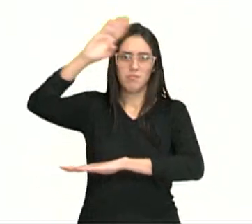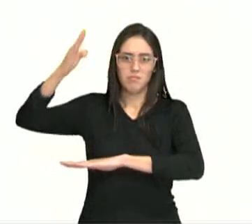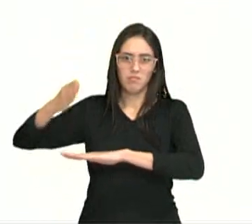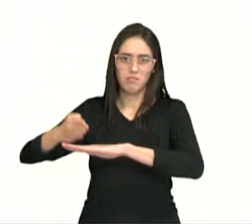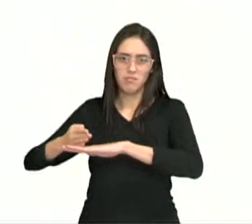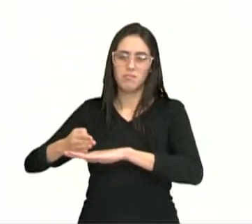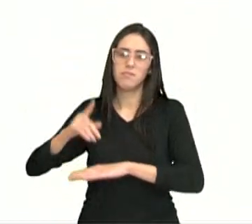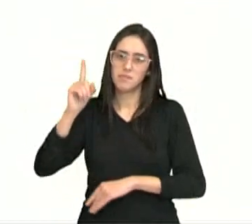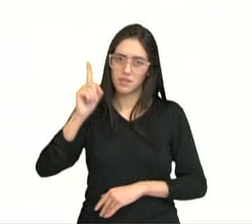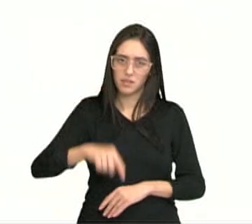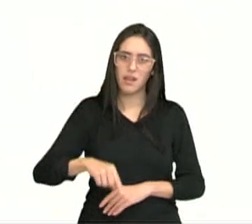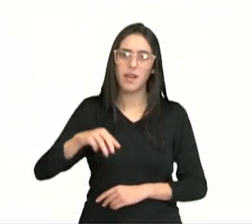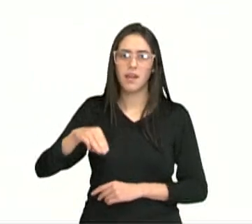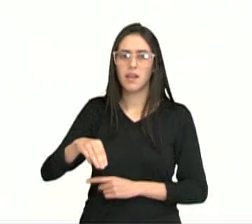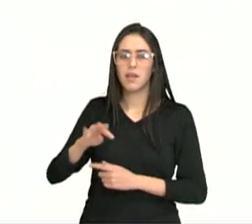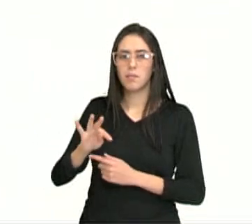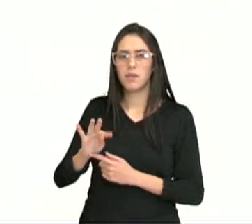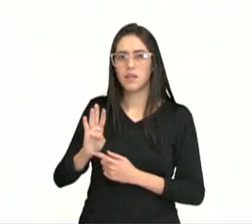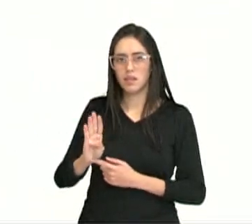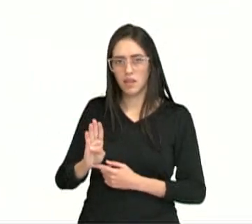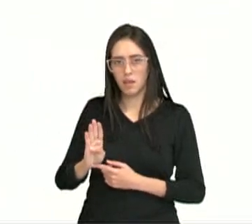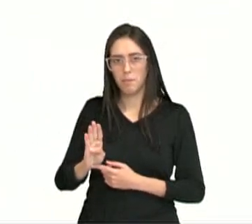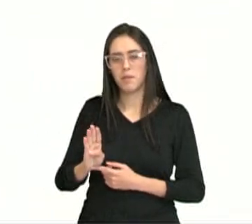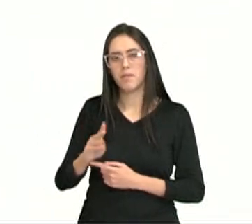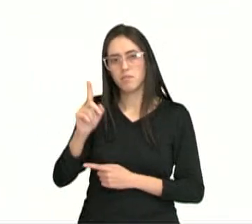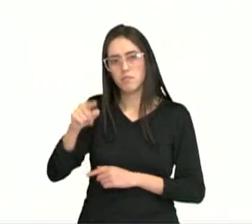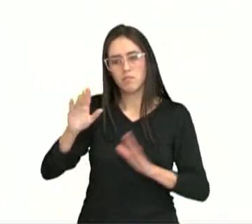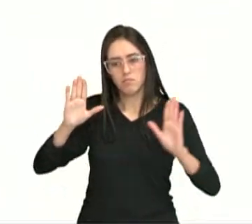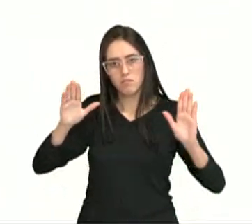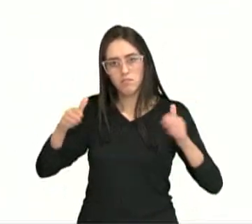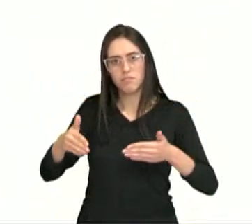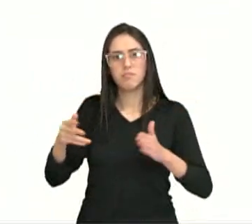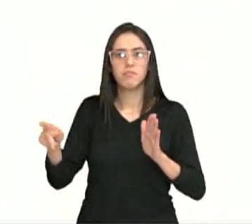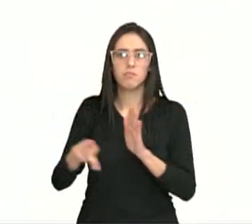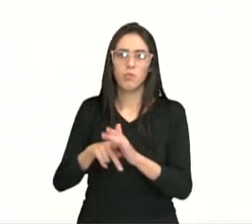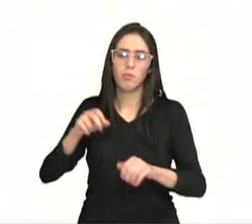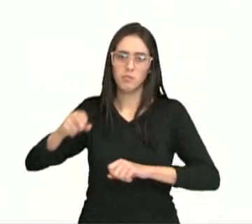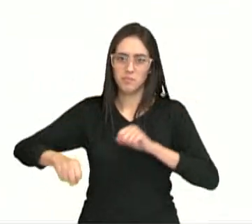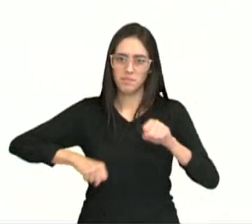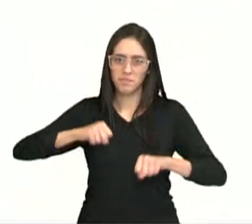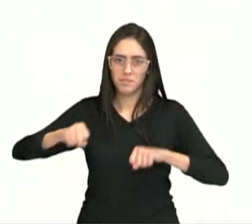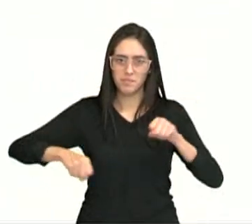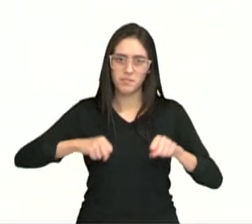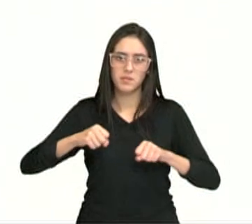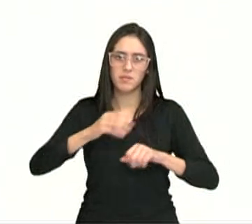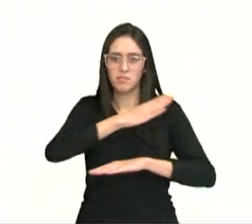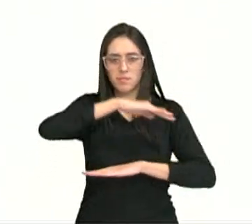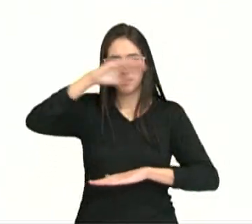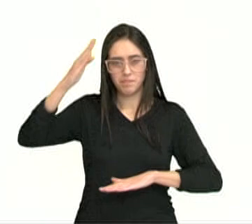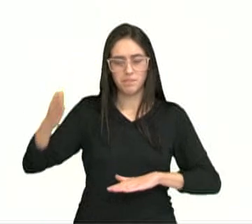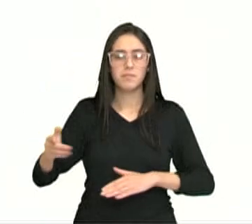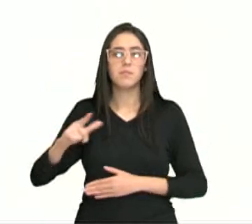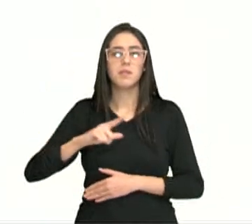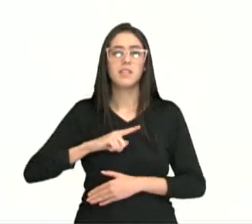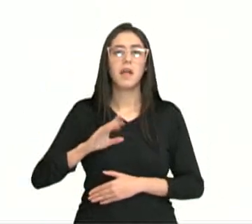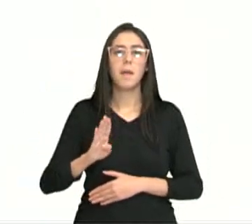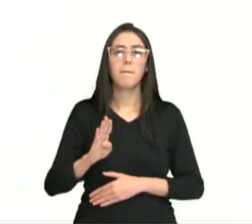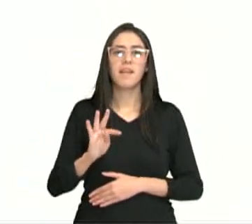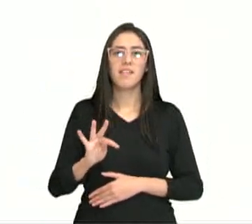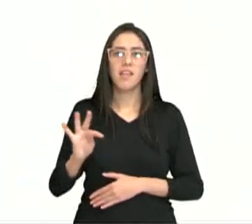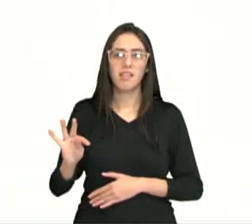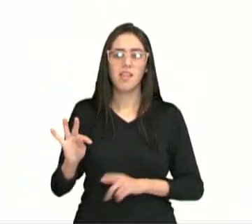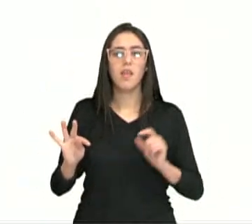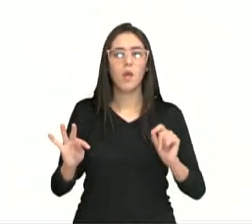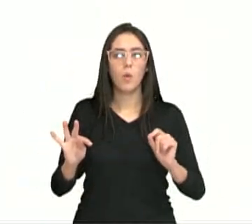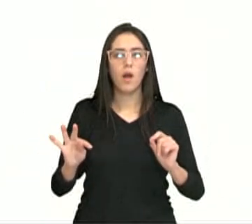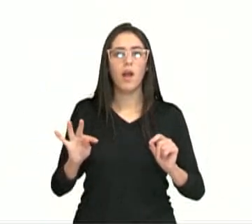estou identificando que é a bicicleta exclusiva para a prática da mountain bike. E BTT, sigla utilizada